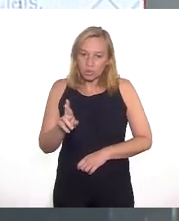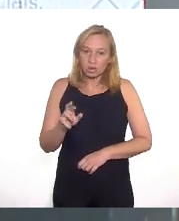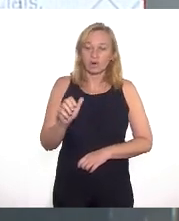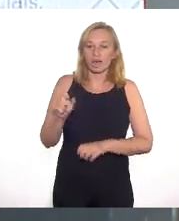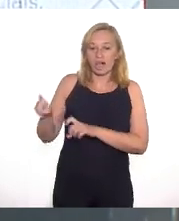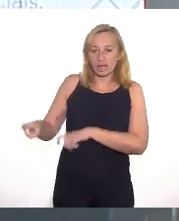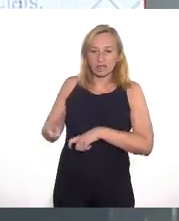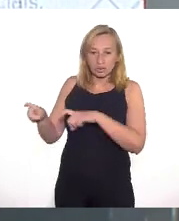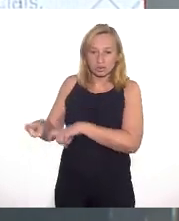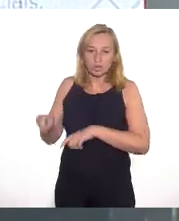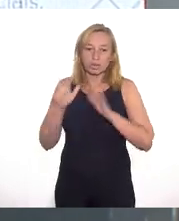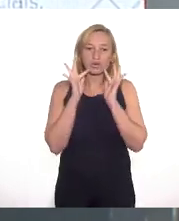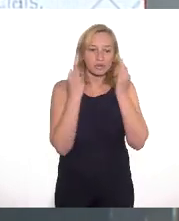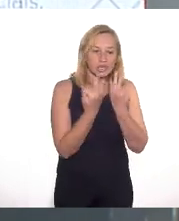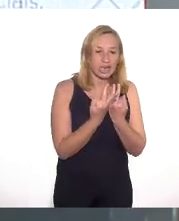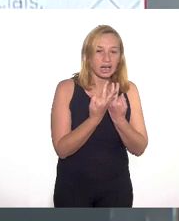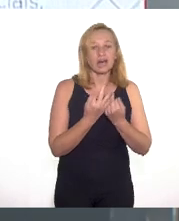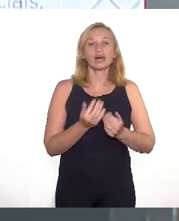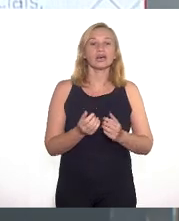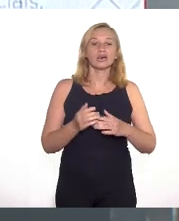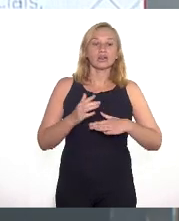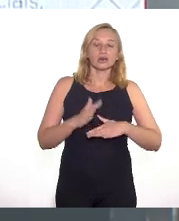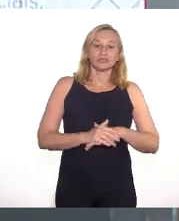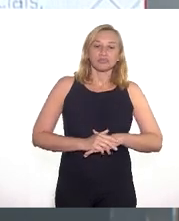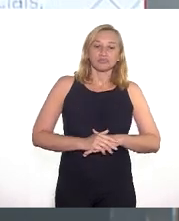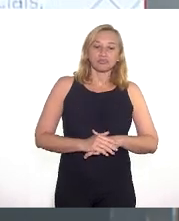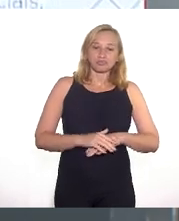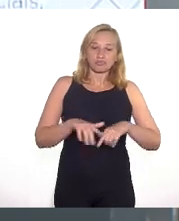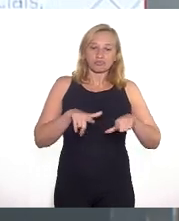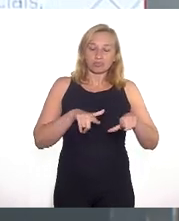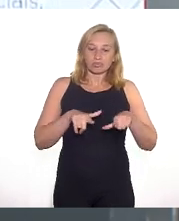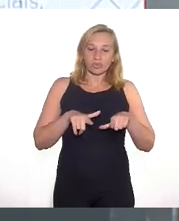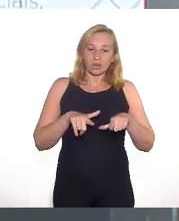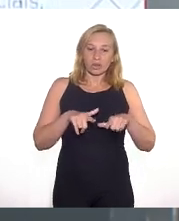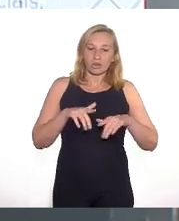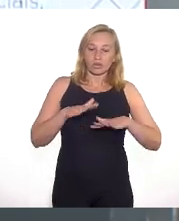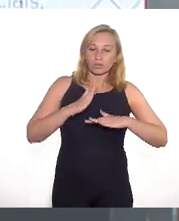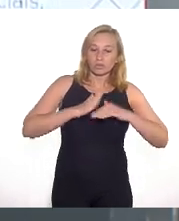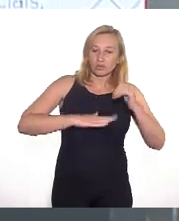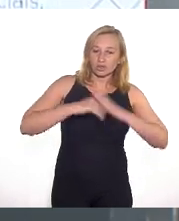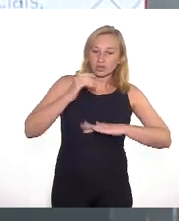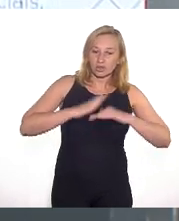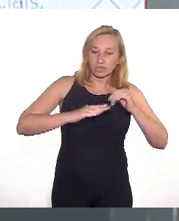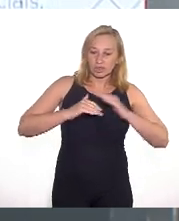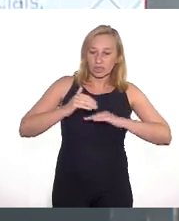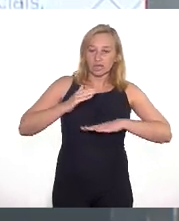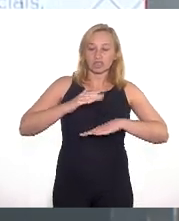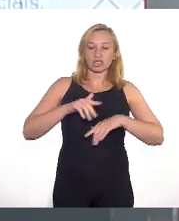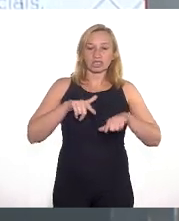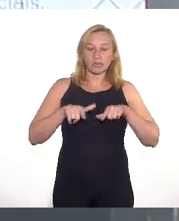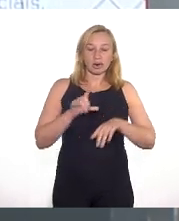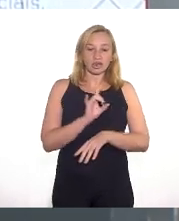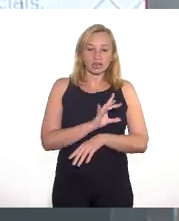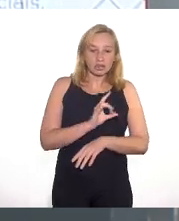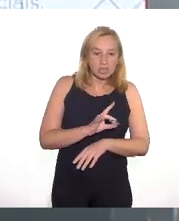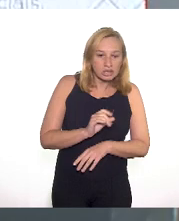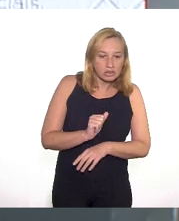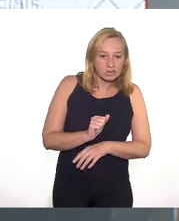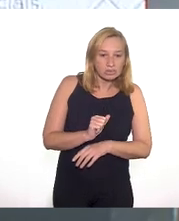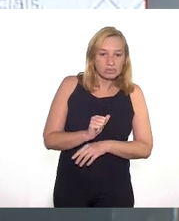Queiroz. Profissionais autônomos, inclusive guias de turismo, agentes e produtores